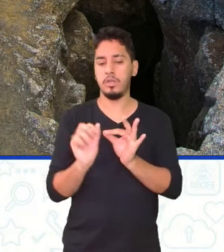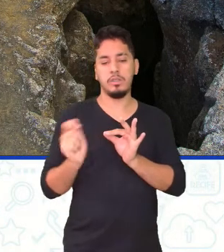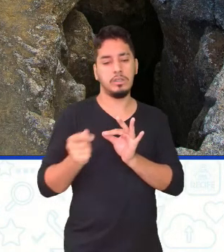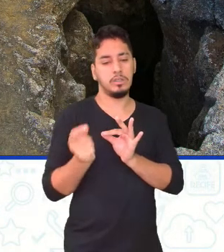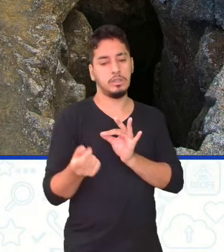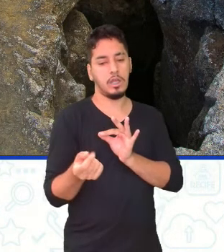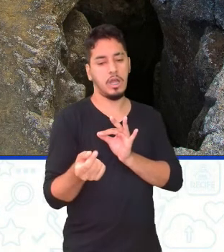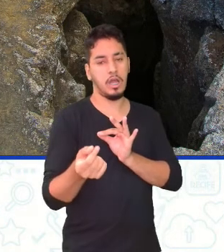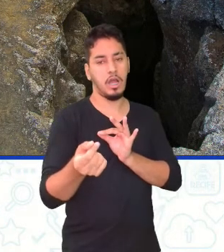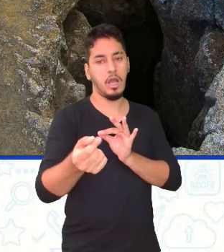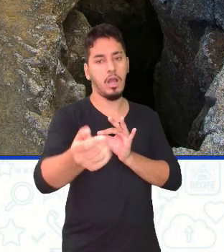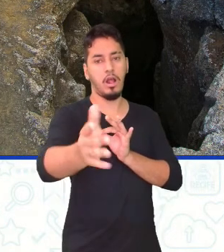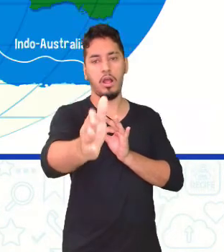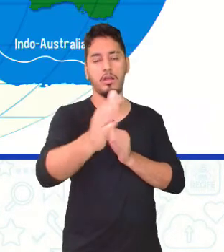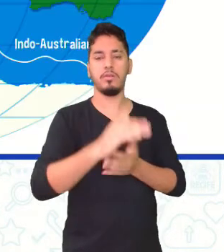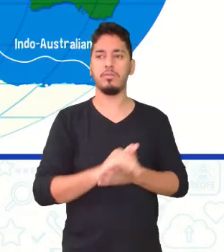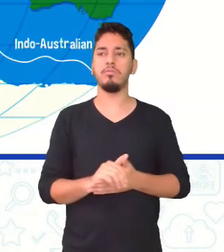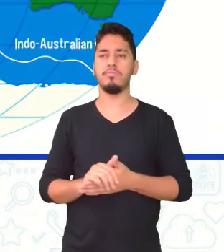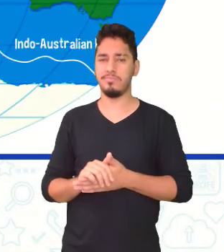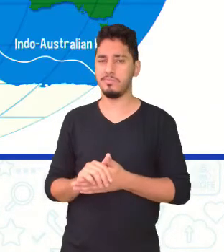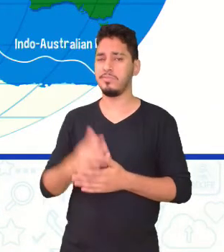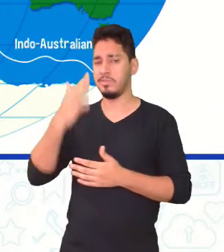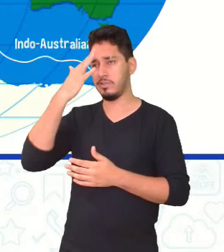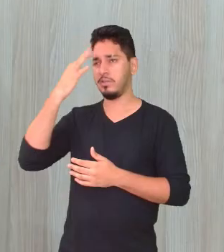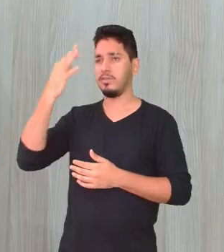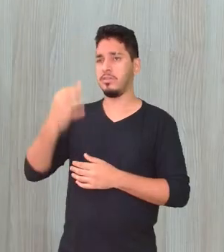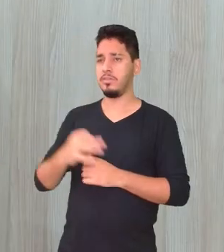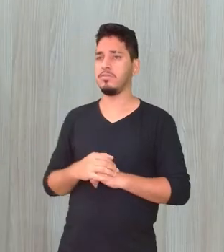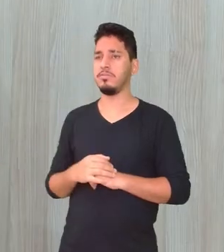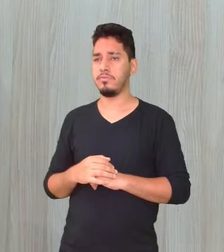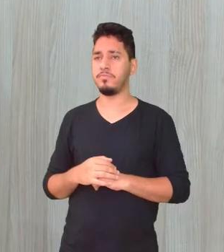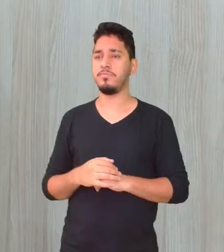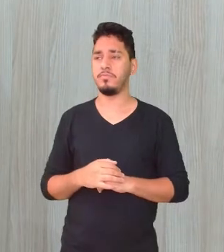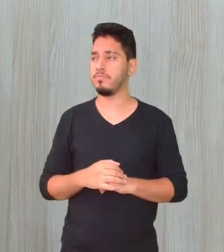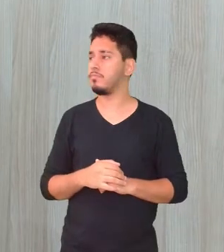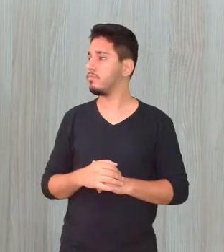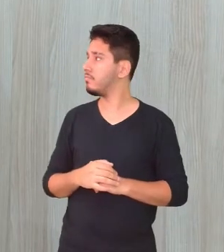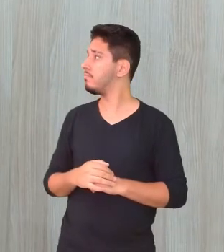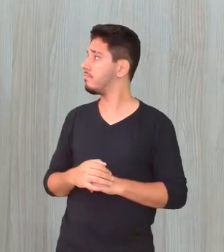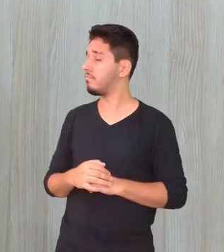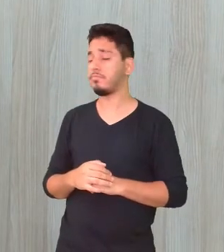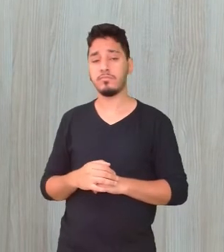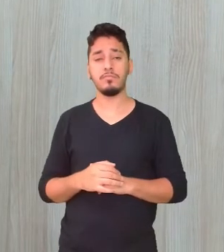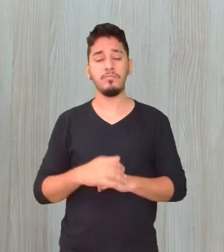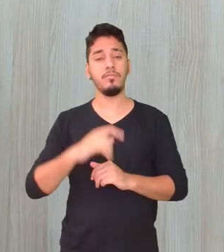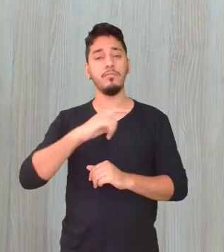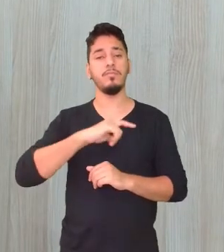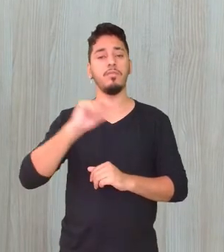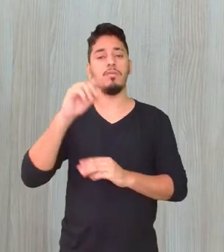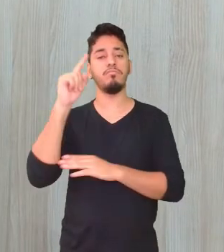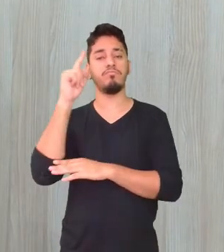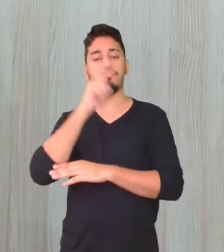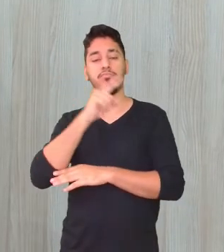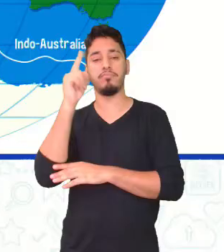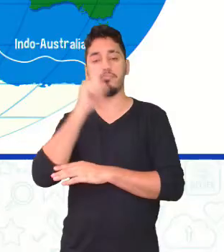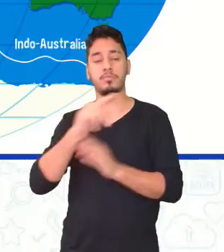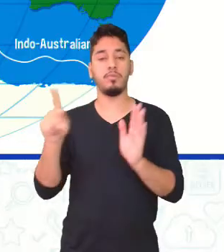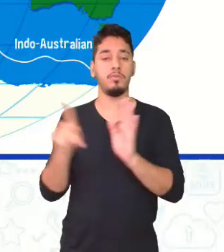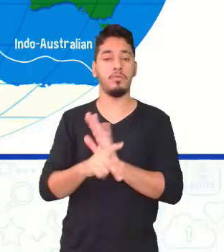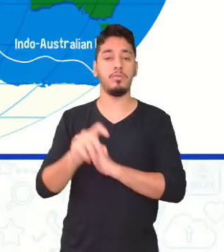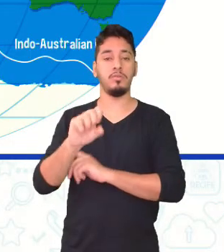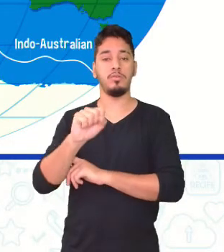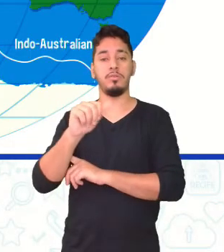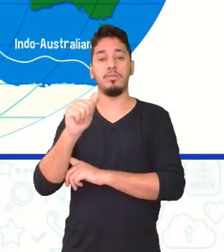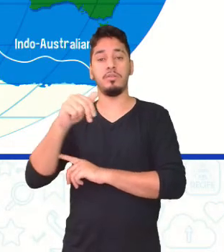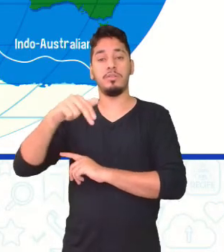né, professor Gilson? Com certeza. A gente tem até a... Vou até botar aqui, professor. Famosa, justamente, que é a falha de Santo André ou